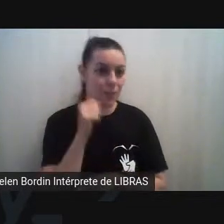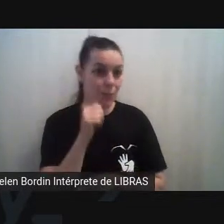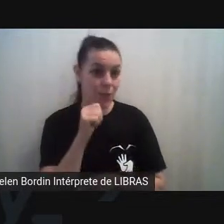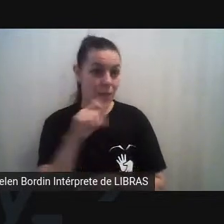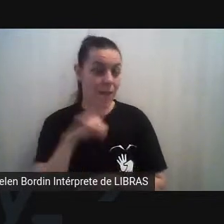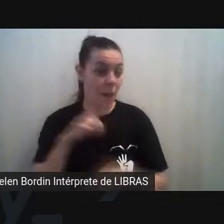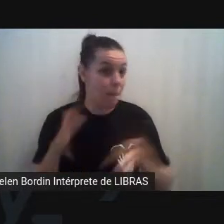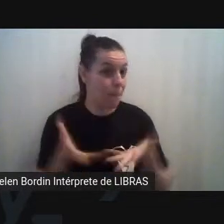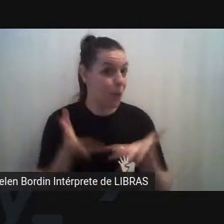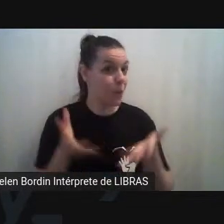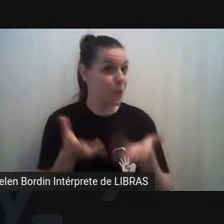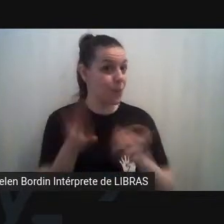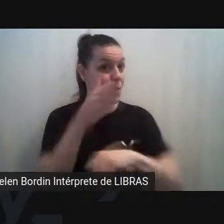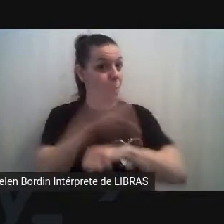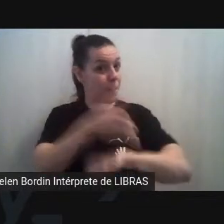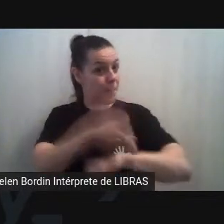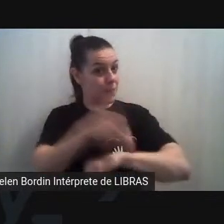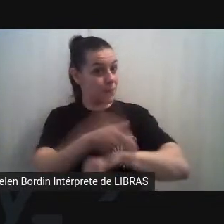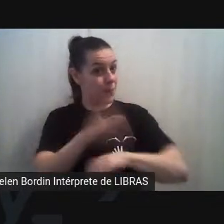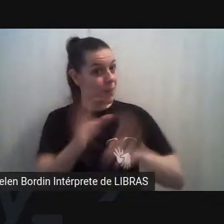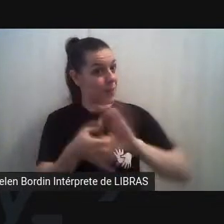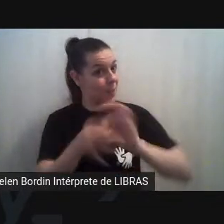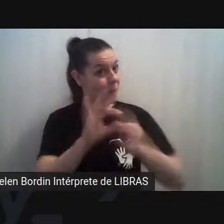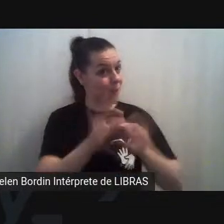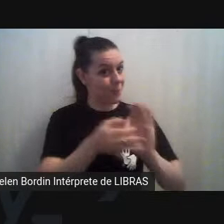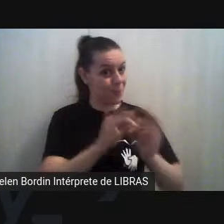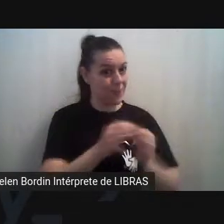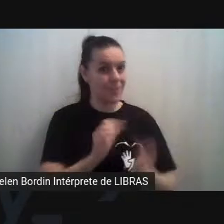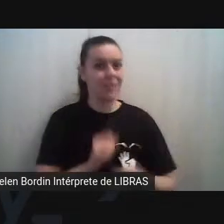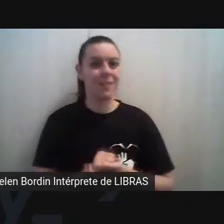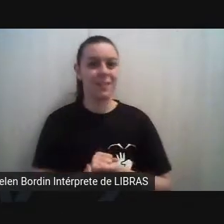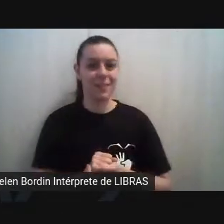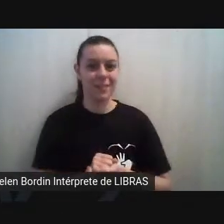motivação para participar agora das Olimpíadas.